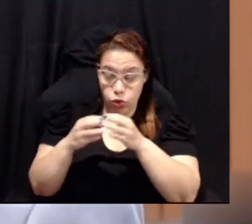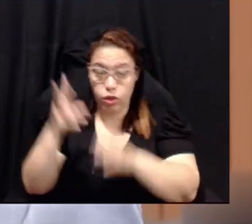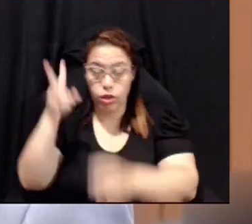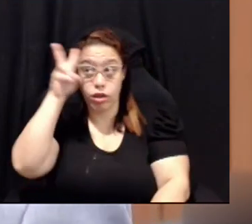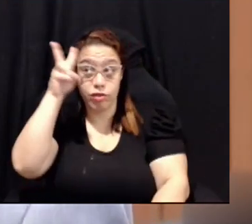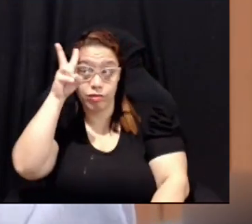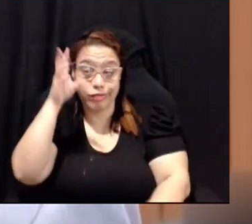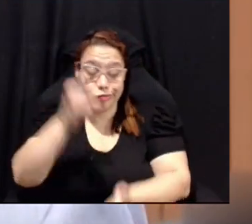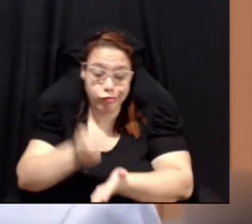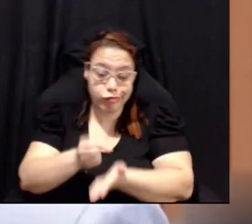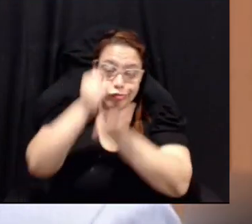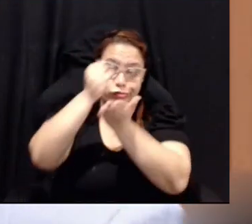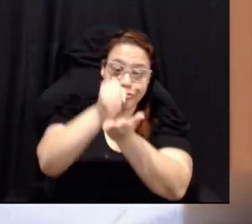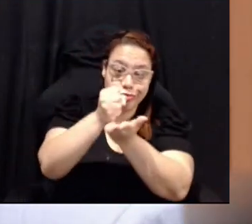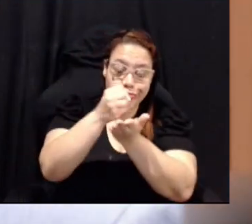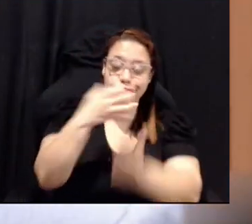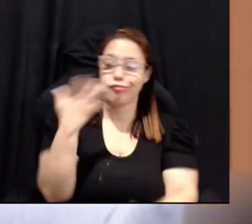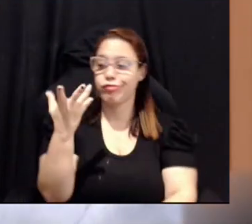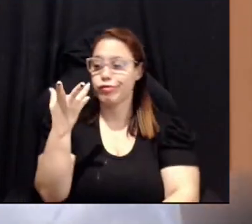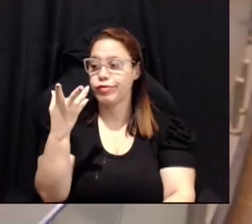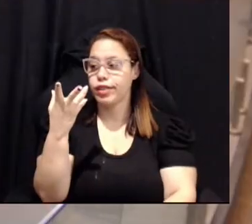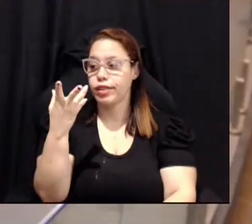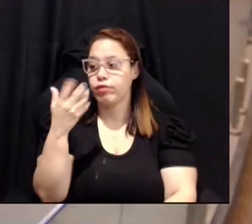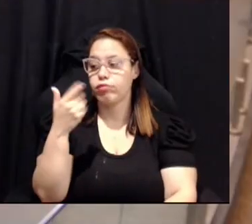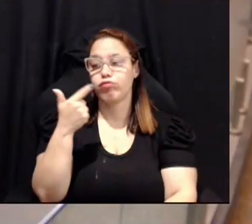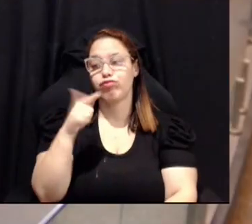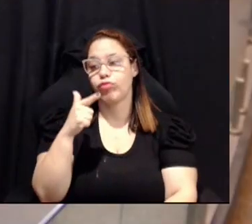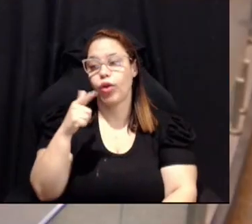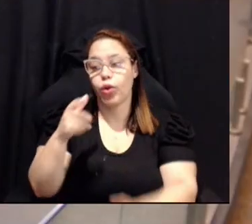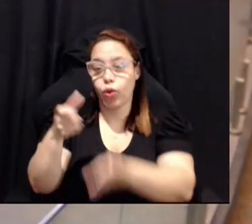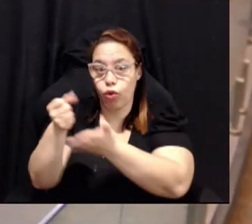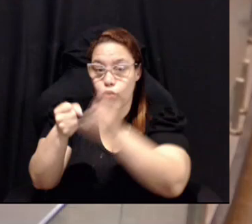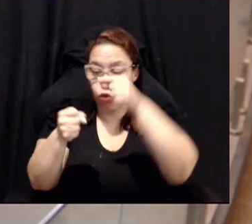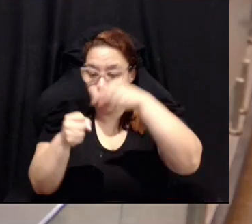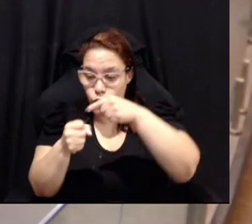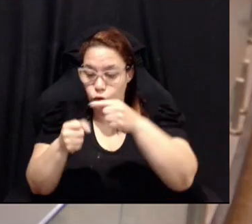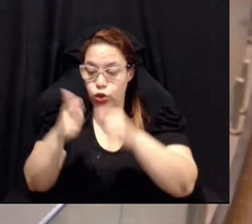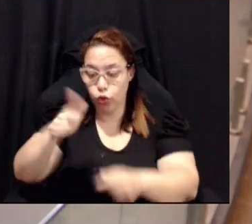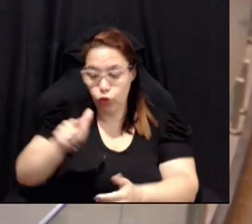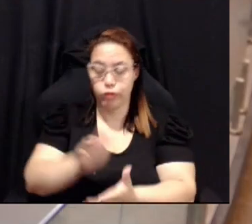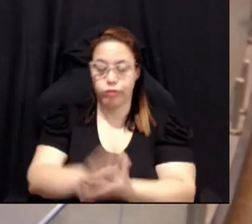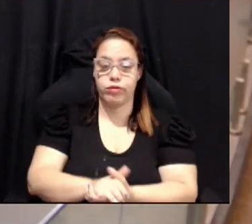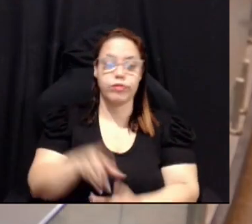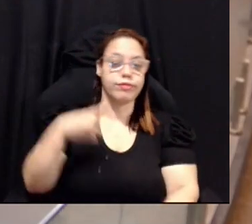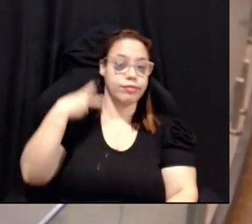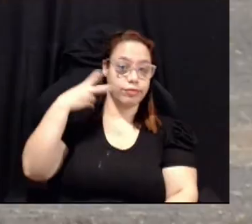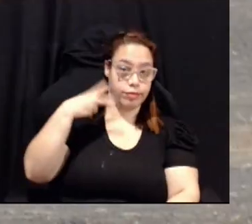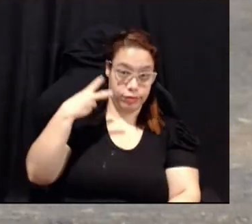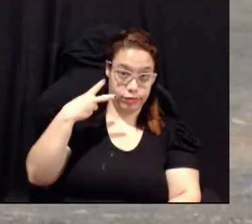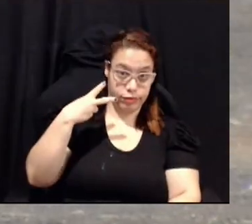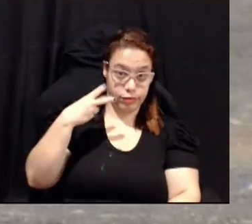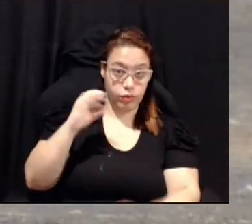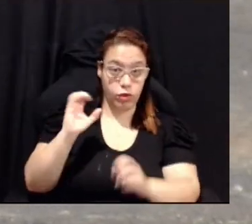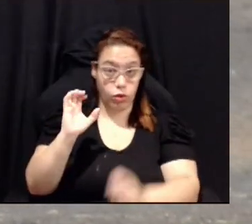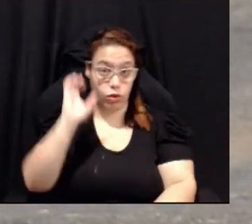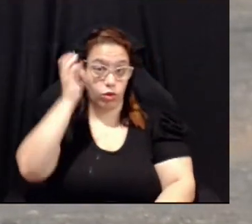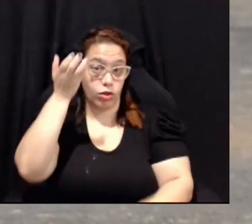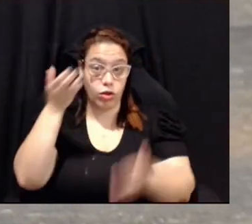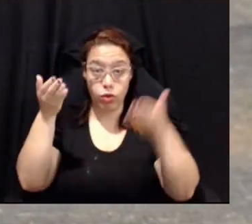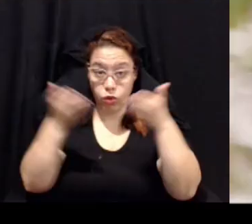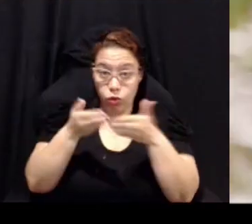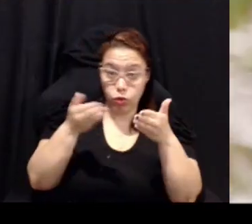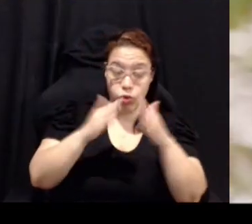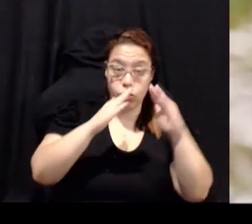garrafinha. E mesmo que leve, às vezes não tem aonde encher. De acordo com o parlamentar, o que acontece hoje são moradores